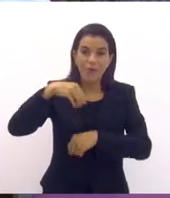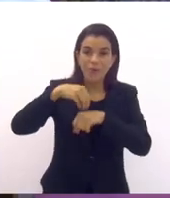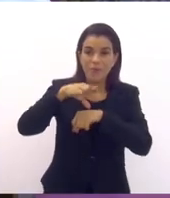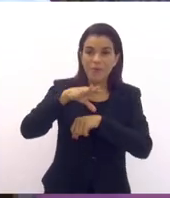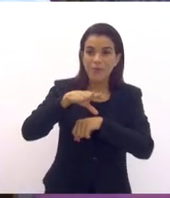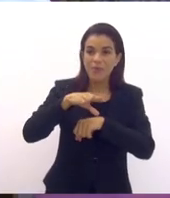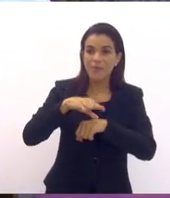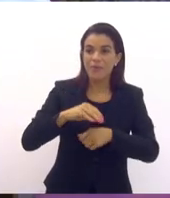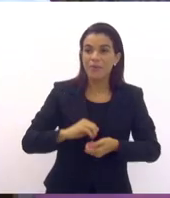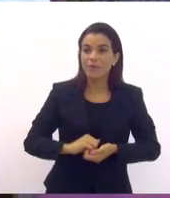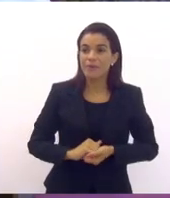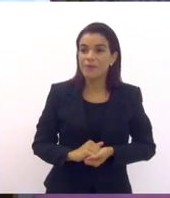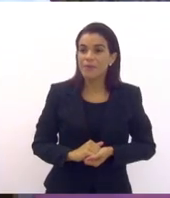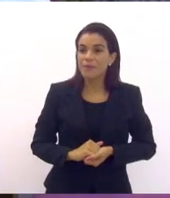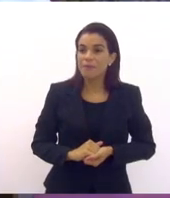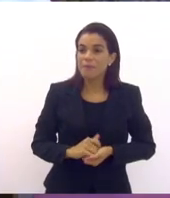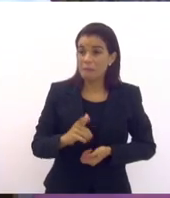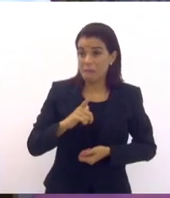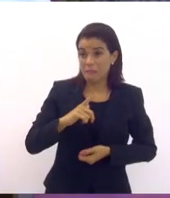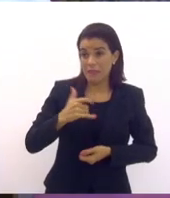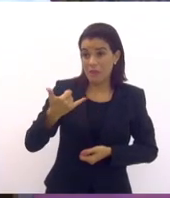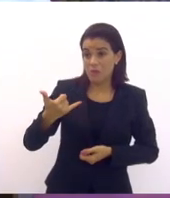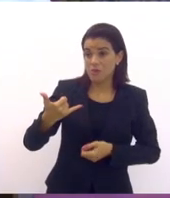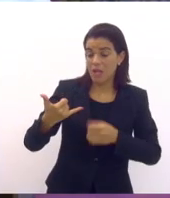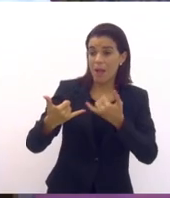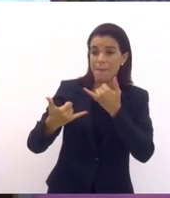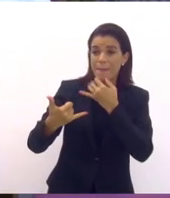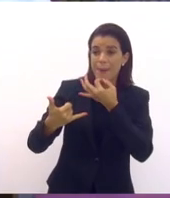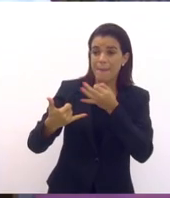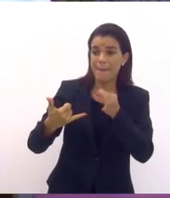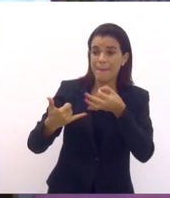né tem um celular ligado